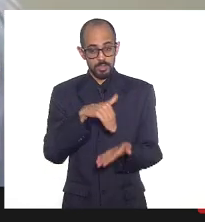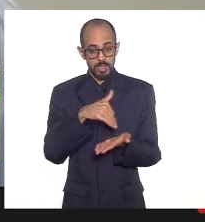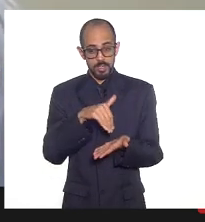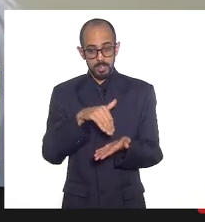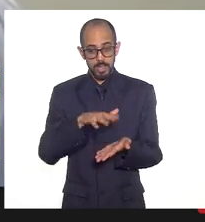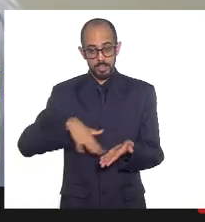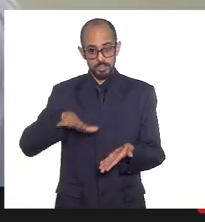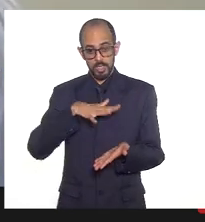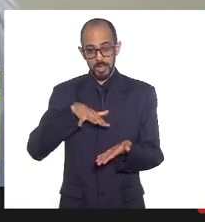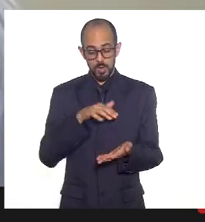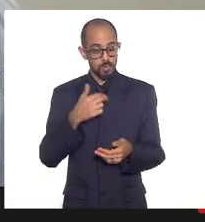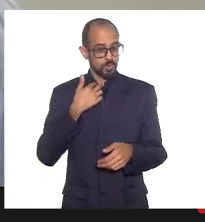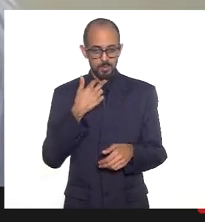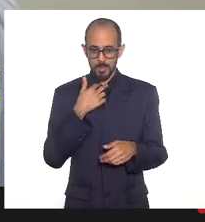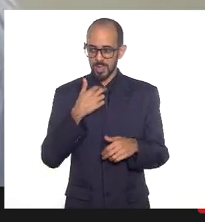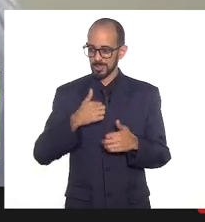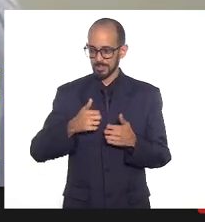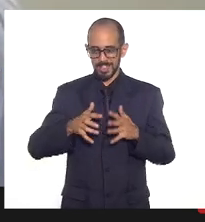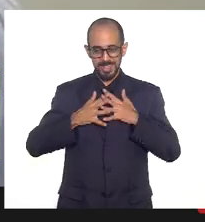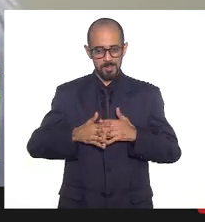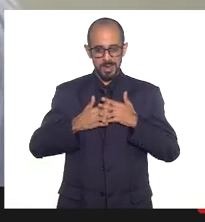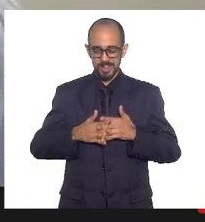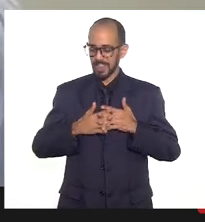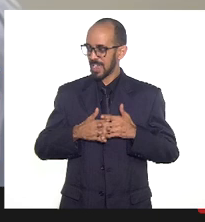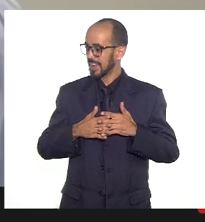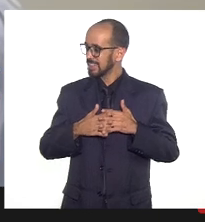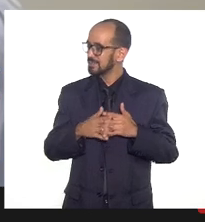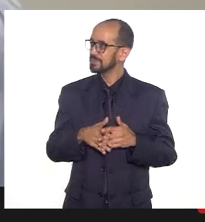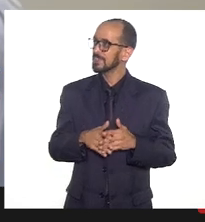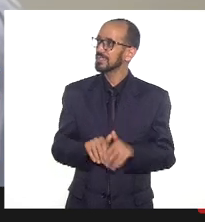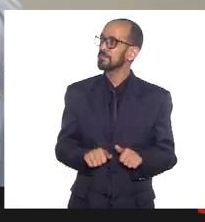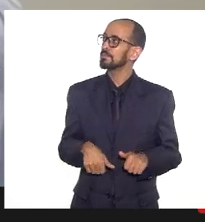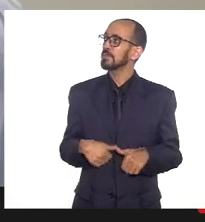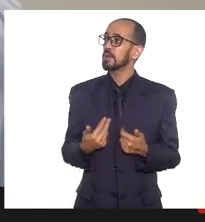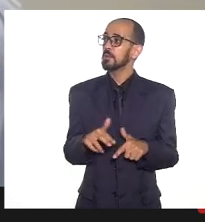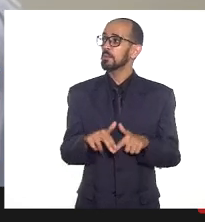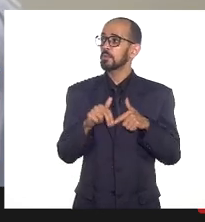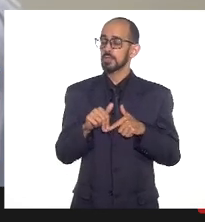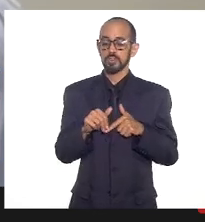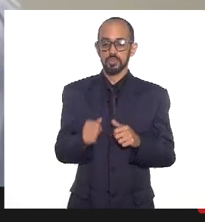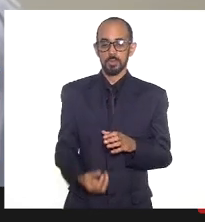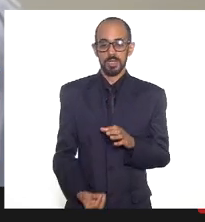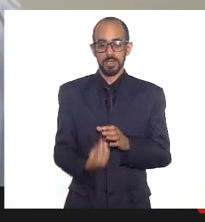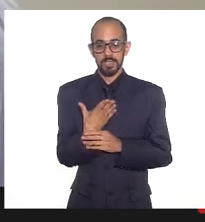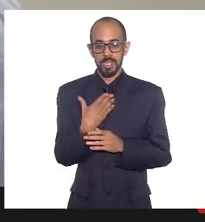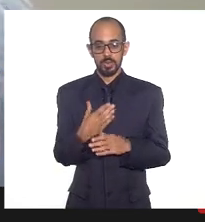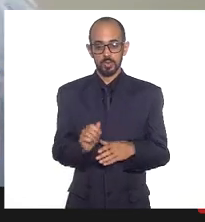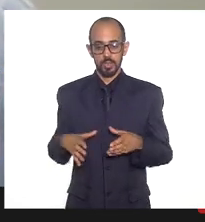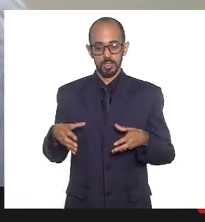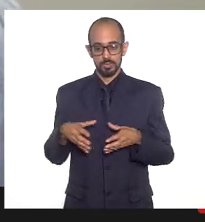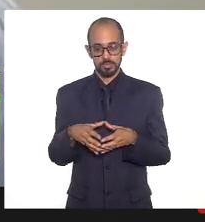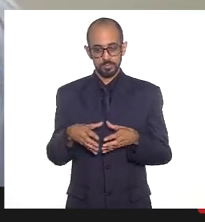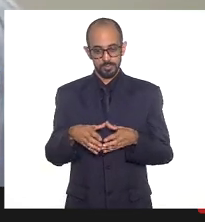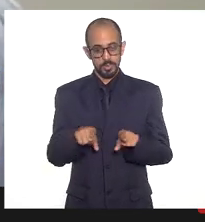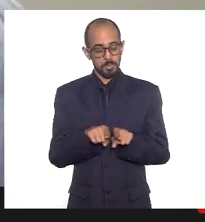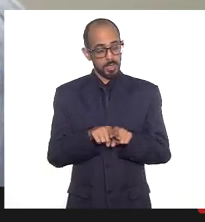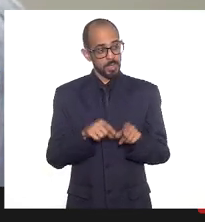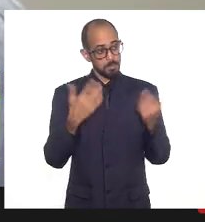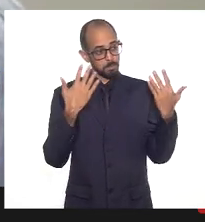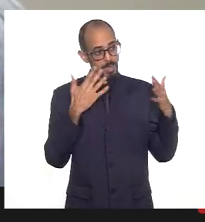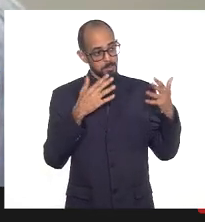me atrapalhar da nossa frente, portanto, uma fundadora da frente. Obrigado, Rejane, por sua luta e parabéns para o seu filho, né? Está